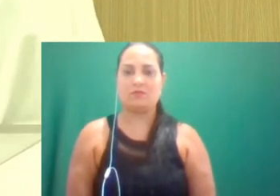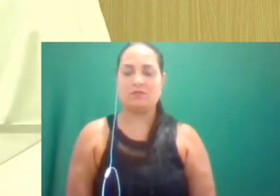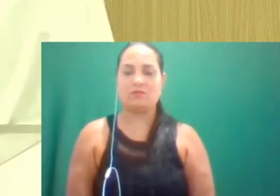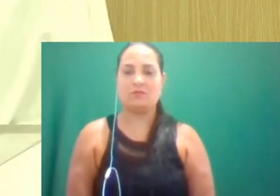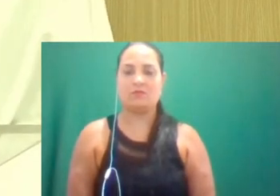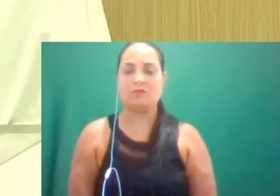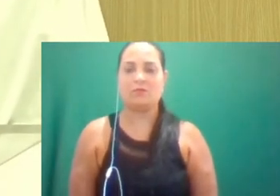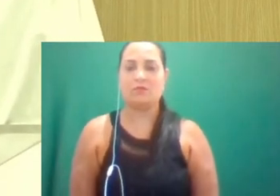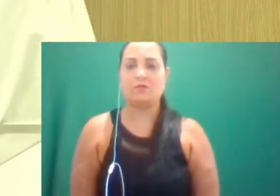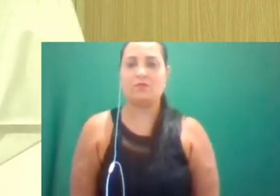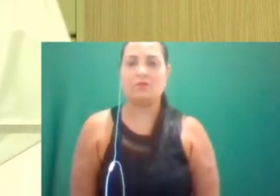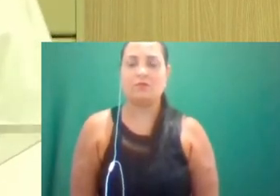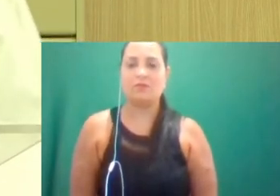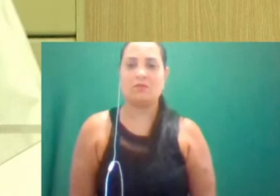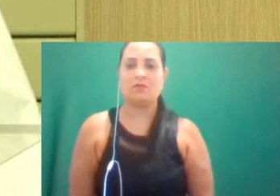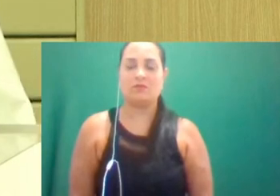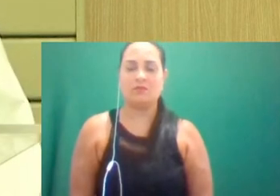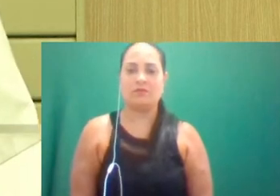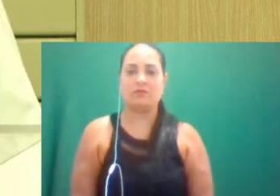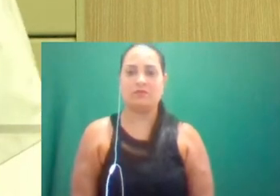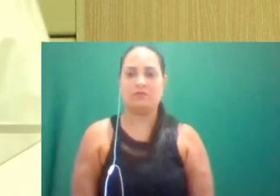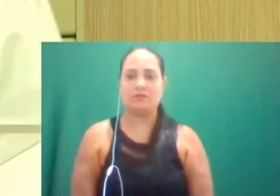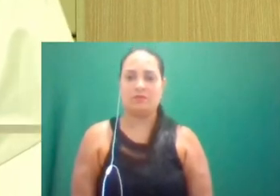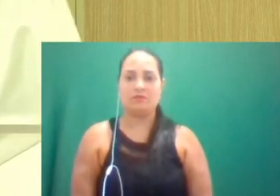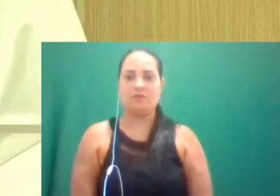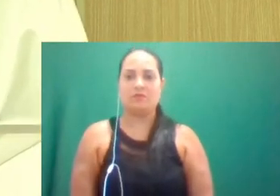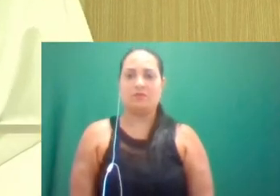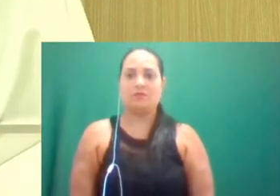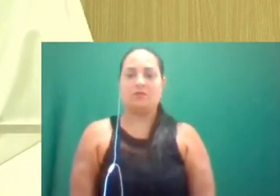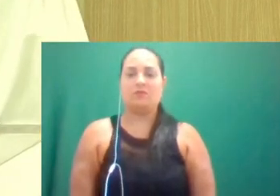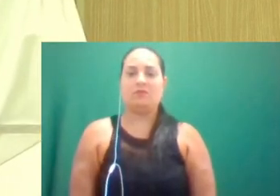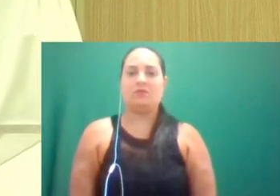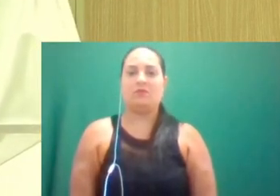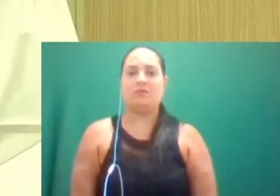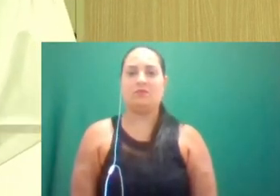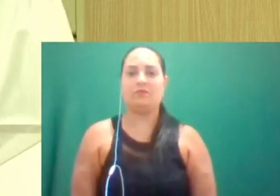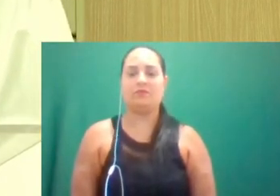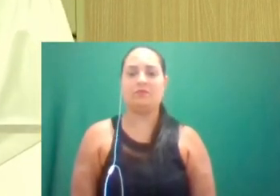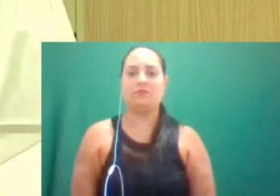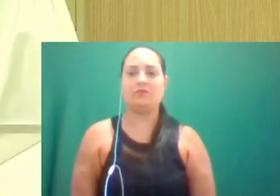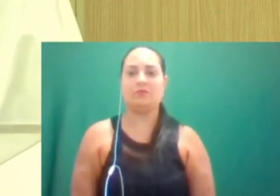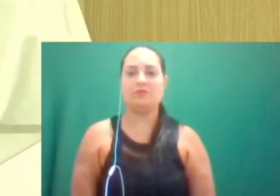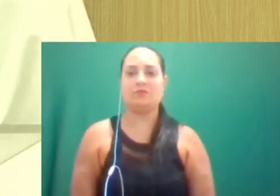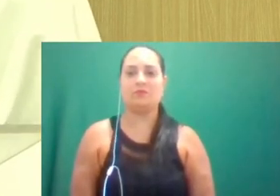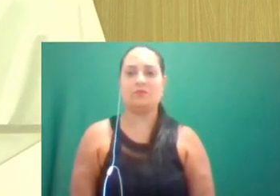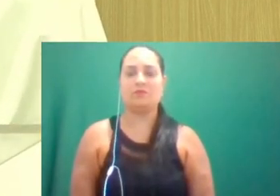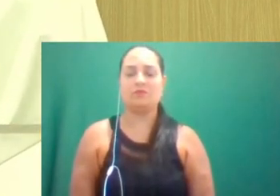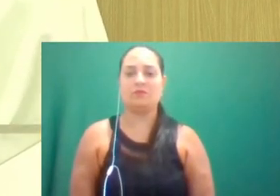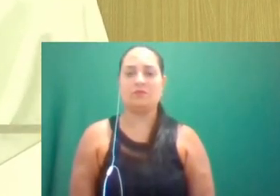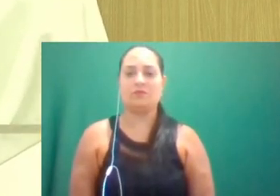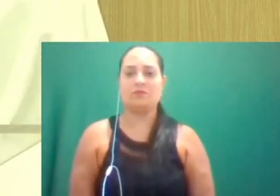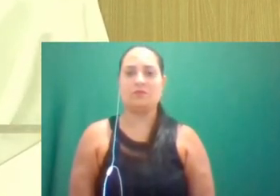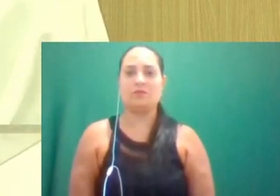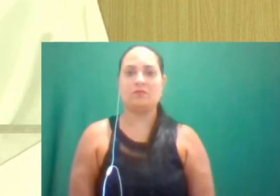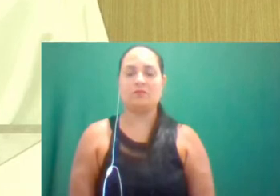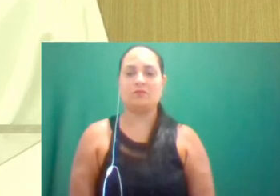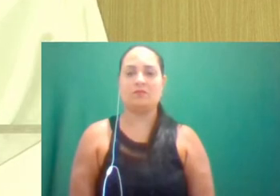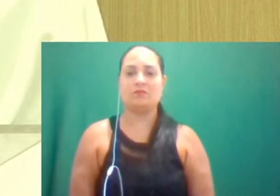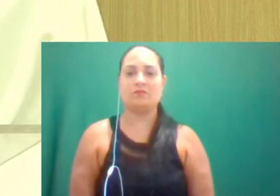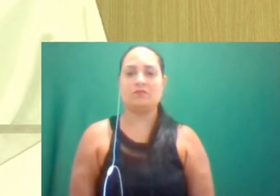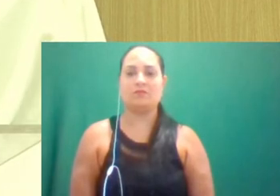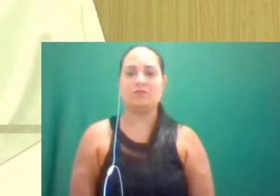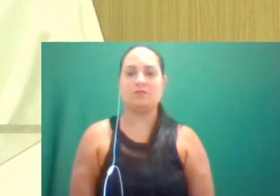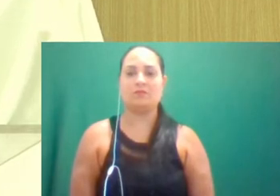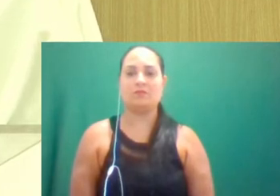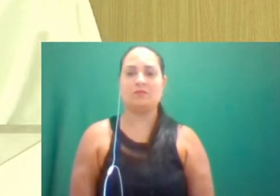aluna formando, nós desenvolvemos um papel mágico, uma tinta mágica, que quando você olha